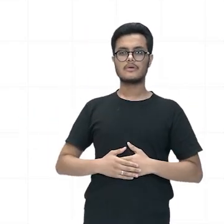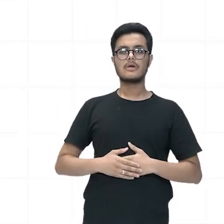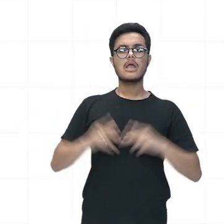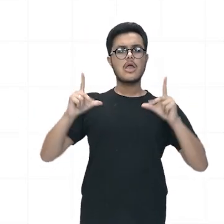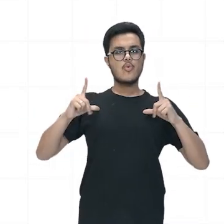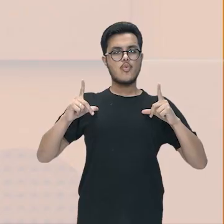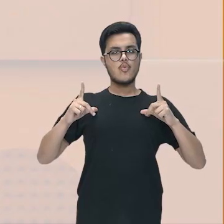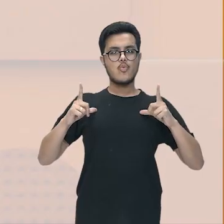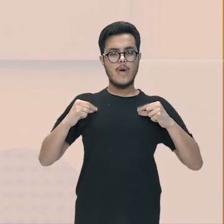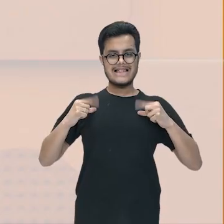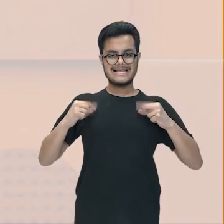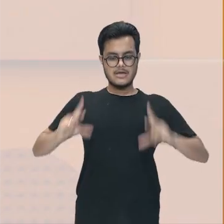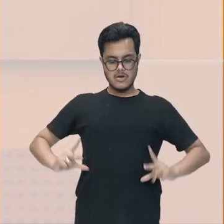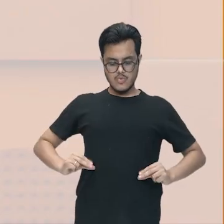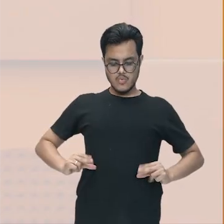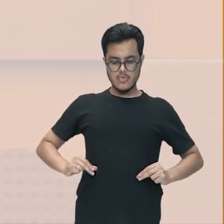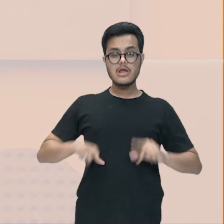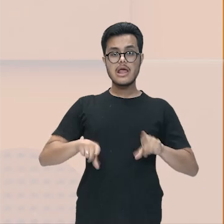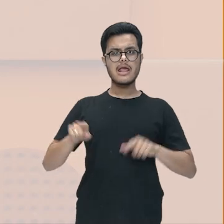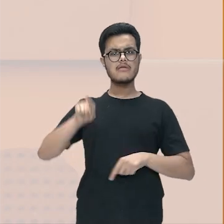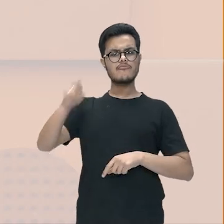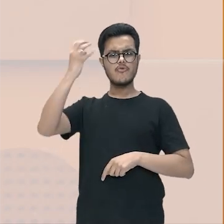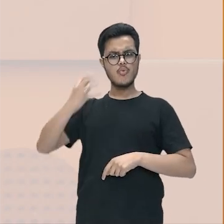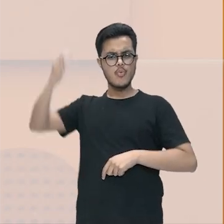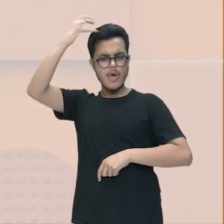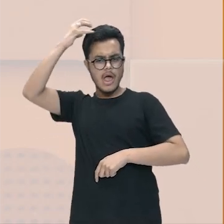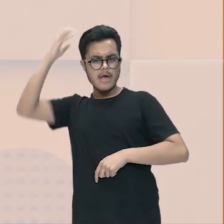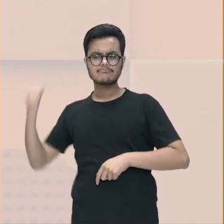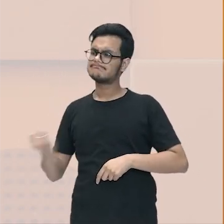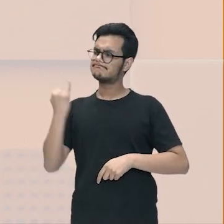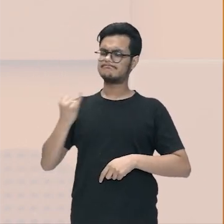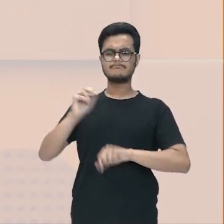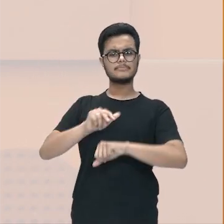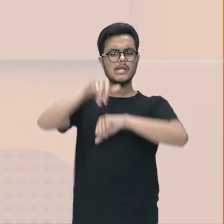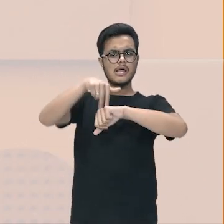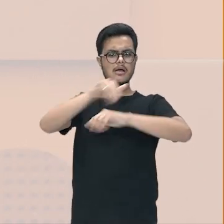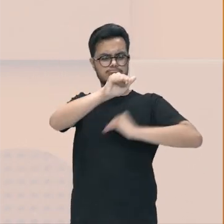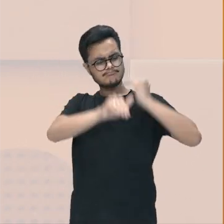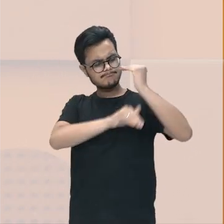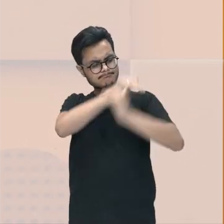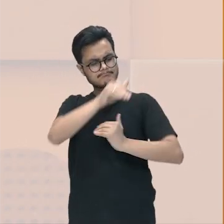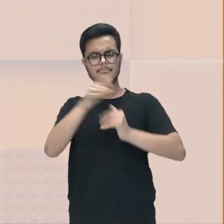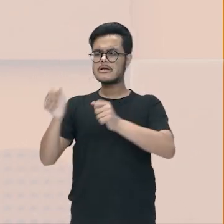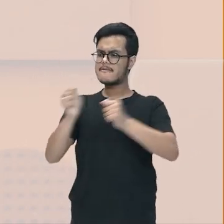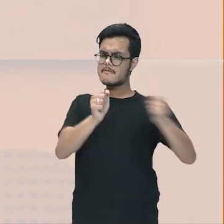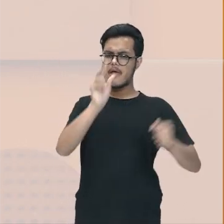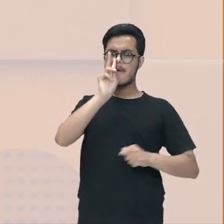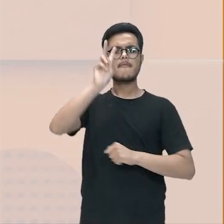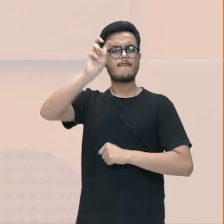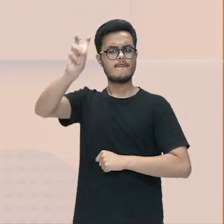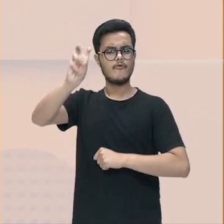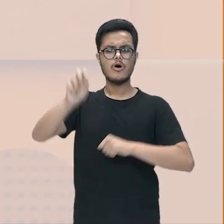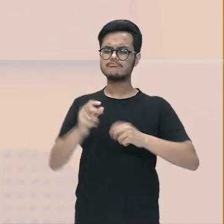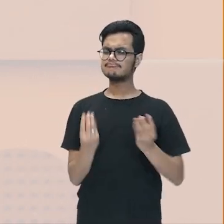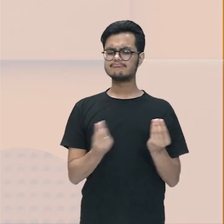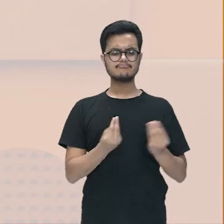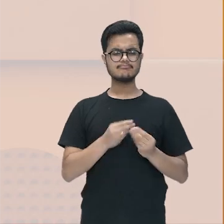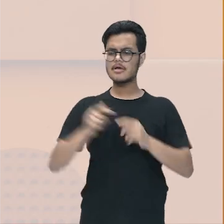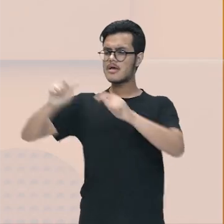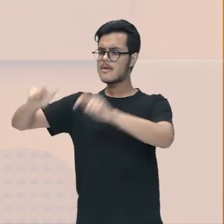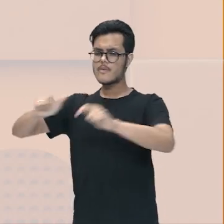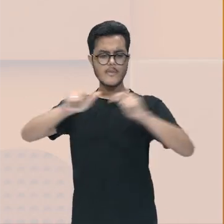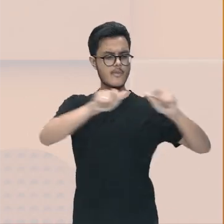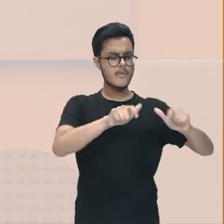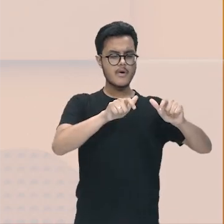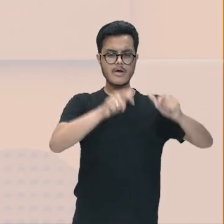que foi aí um grande rei da Macedônia, ele está ali também se desenvolvendo, está olhando que as duas cidades-estados gregas,